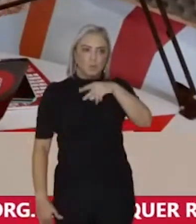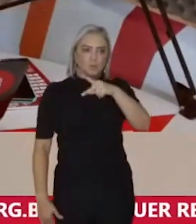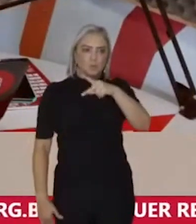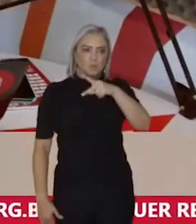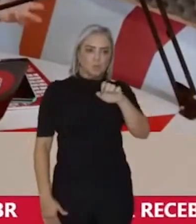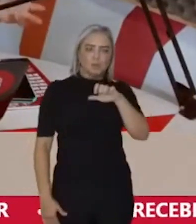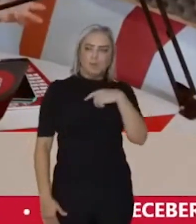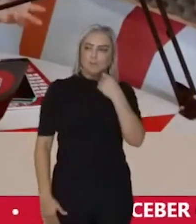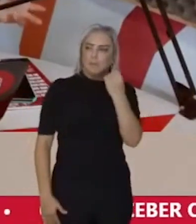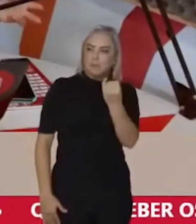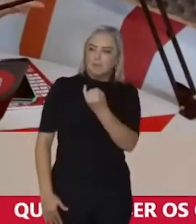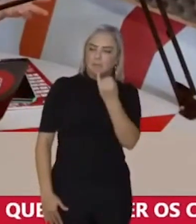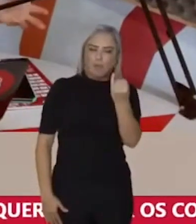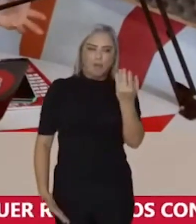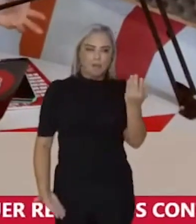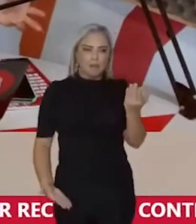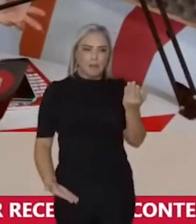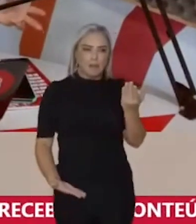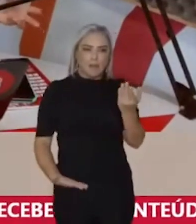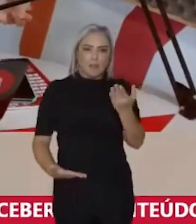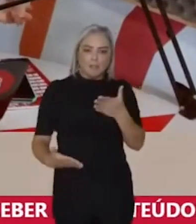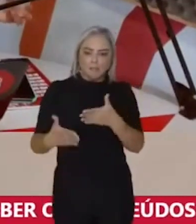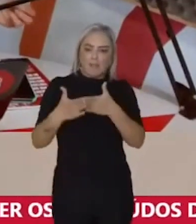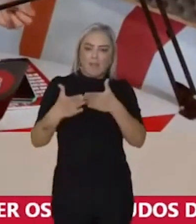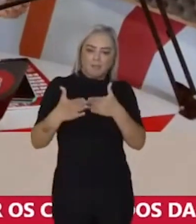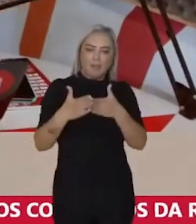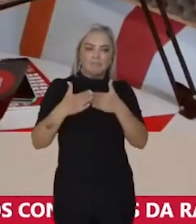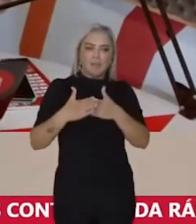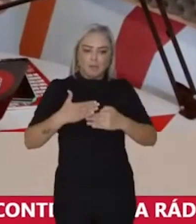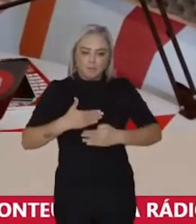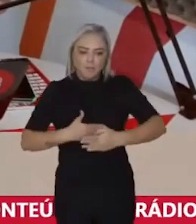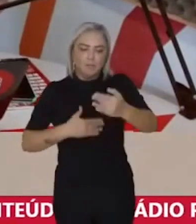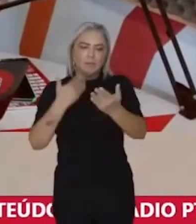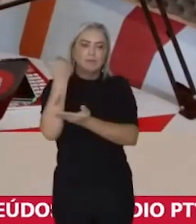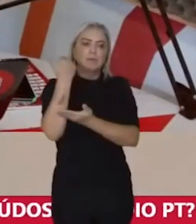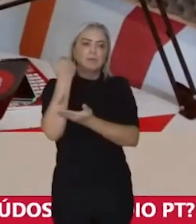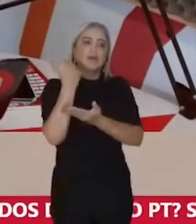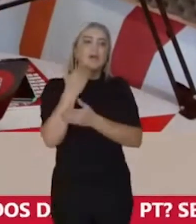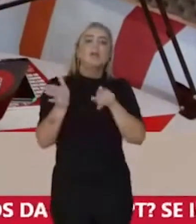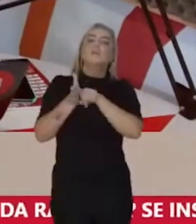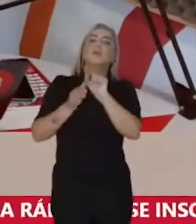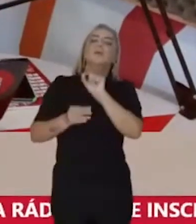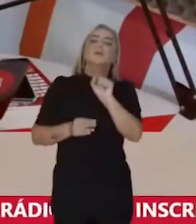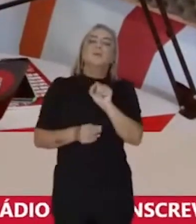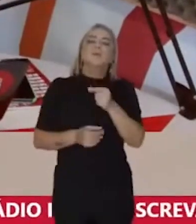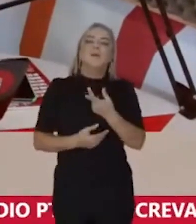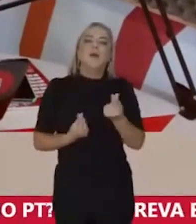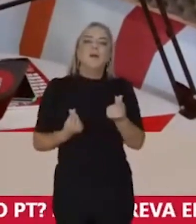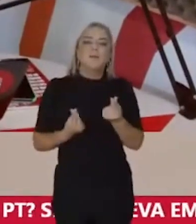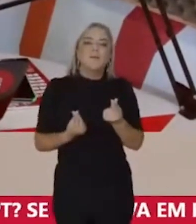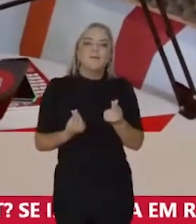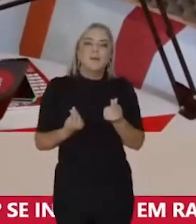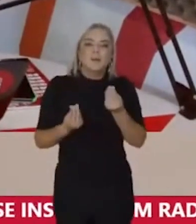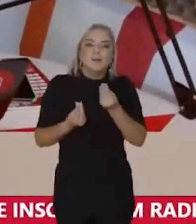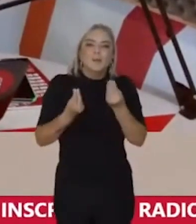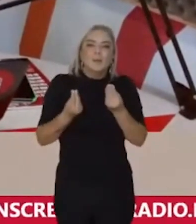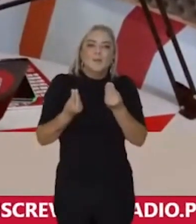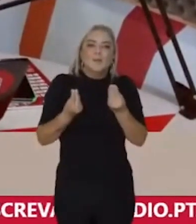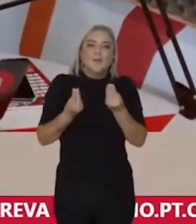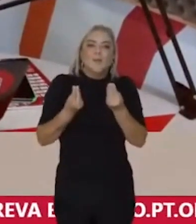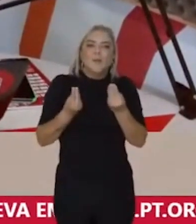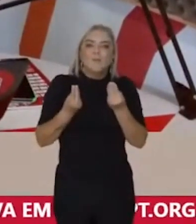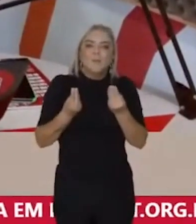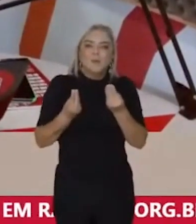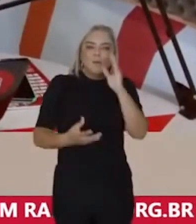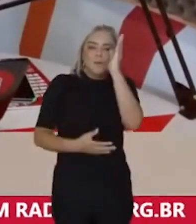muito importantes para conter o avanço do desmatamento. Aí eu te pergunto, qual é o preço que o Brasil está pagando internacionalmente